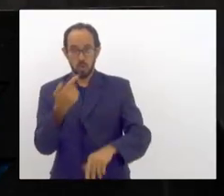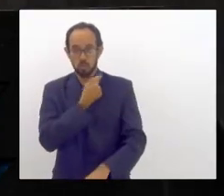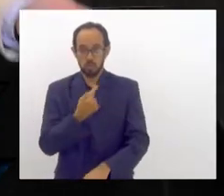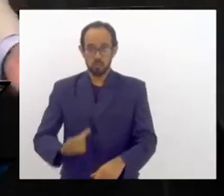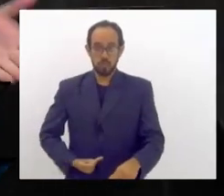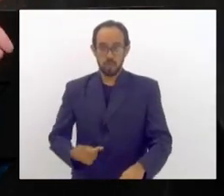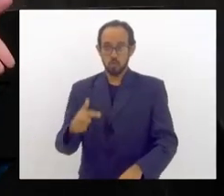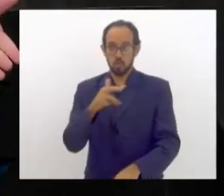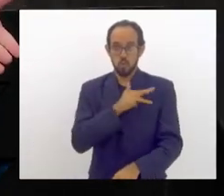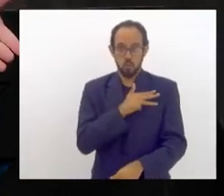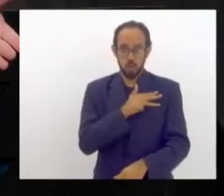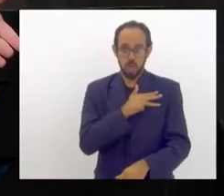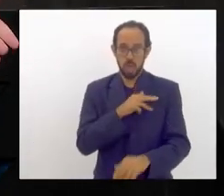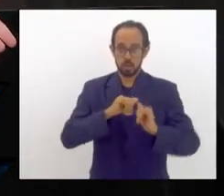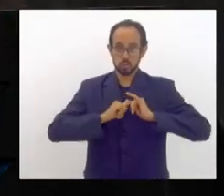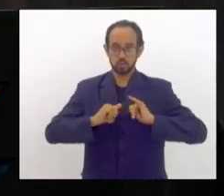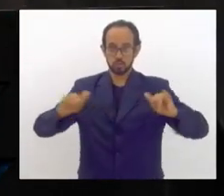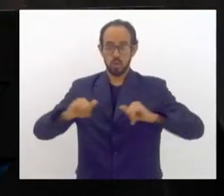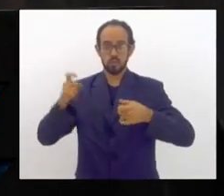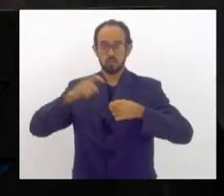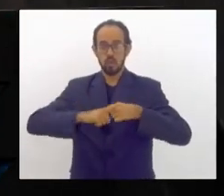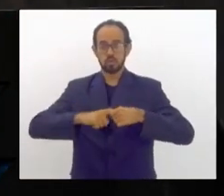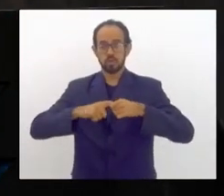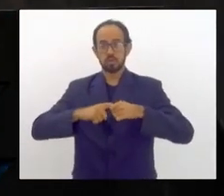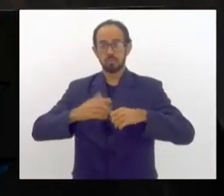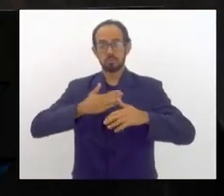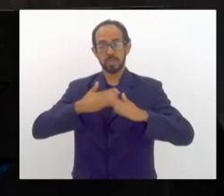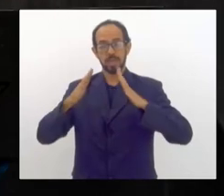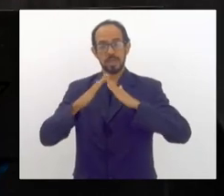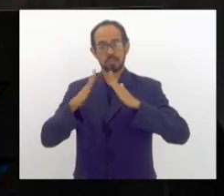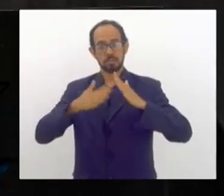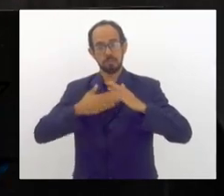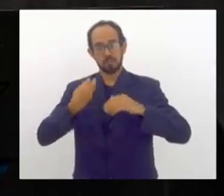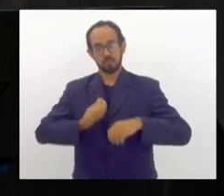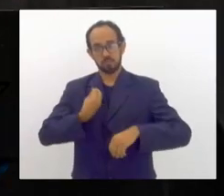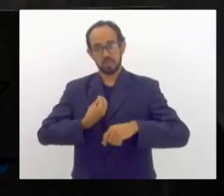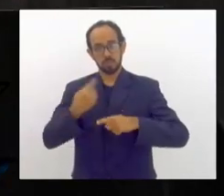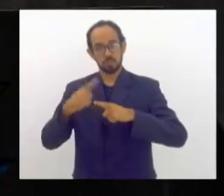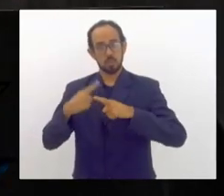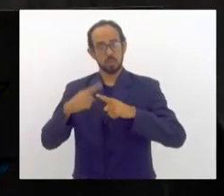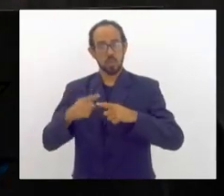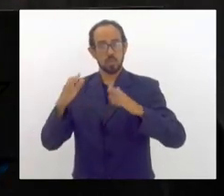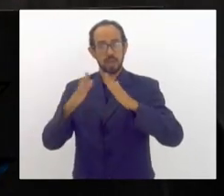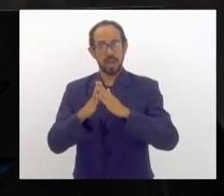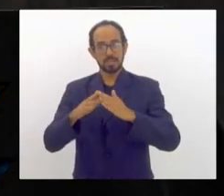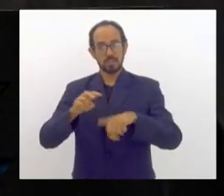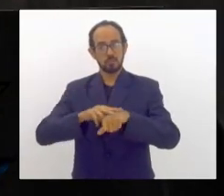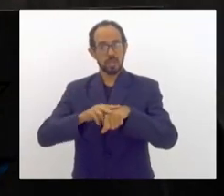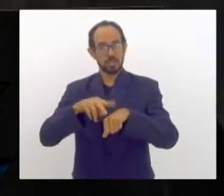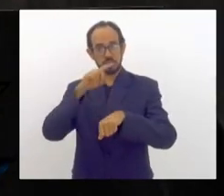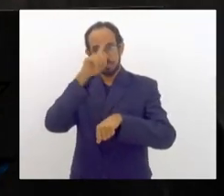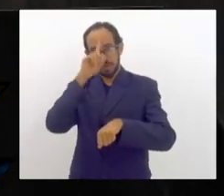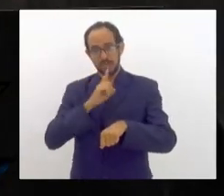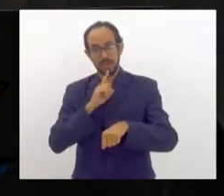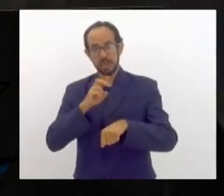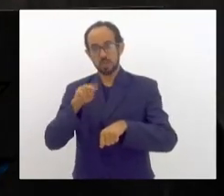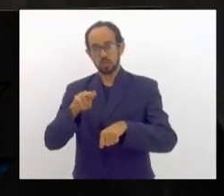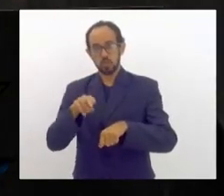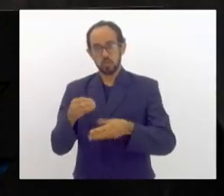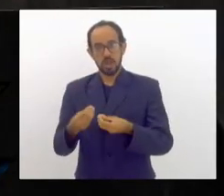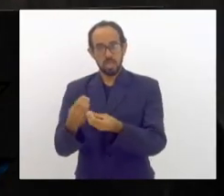a volta da Minha Casa Minha Vida, porque o tal do Casa Verde e Amarela do Bolsonaro nunca existiu, não entregou uma moradia em 4 anos.